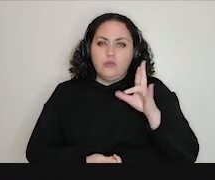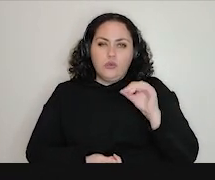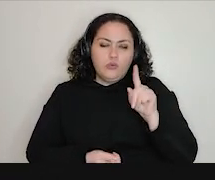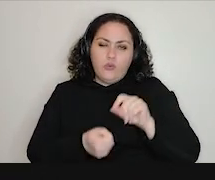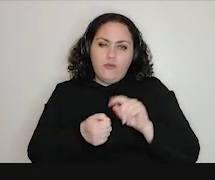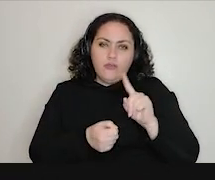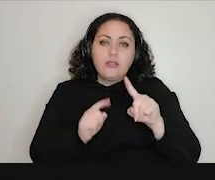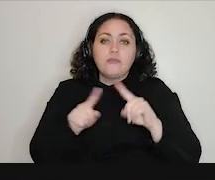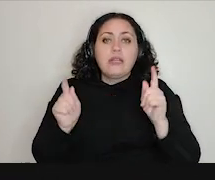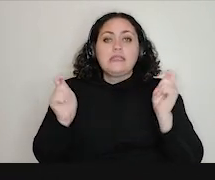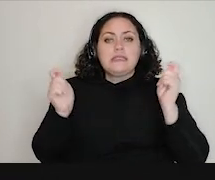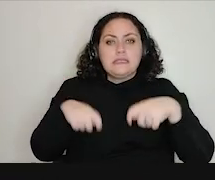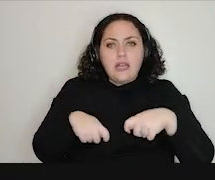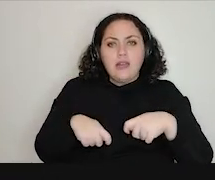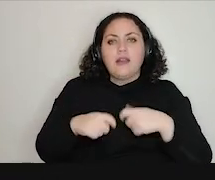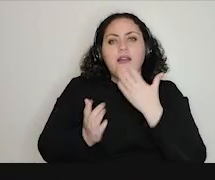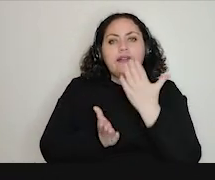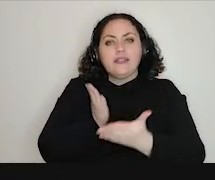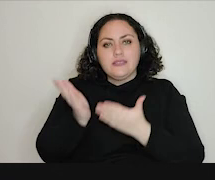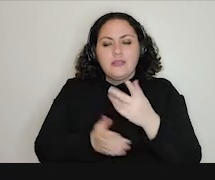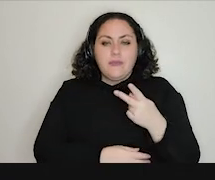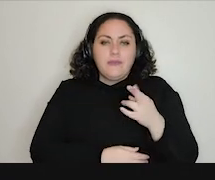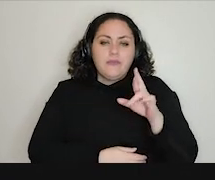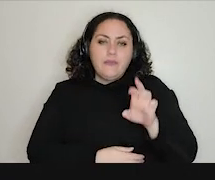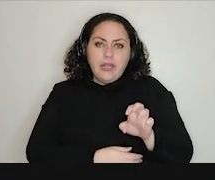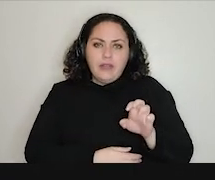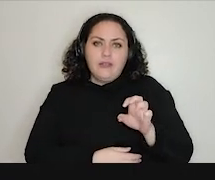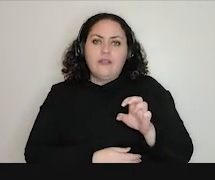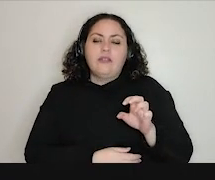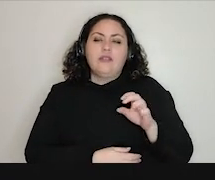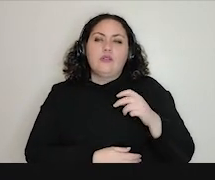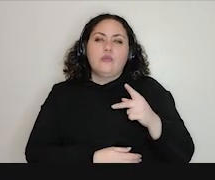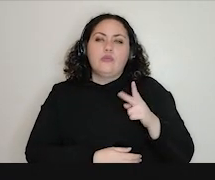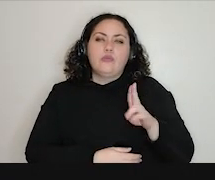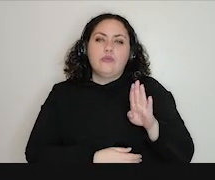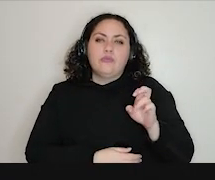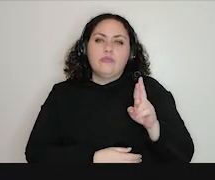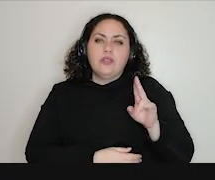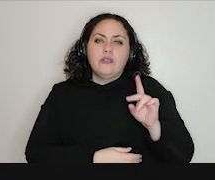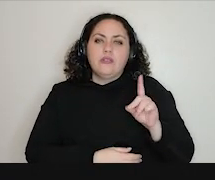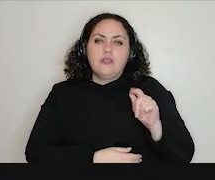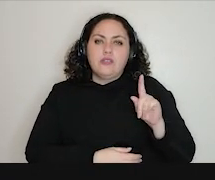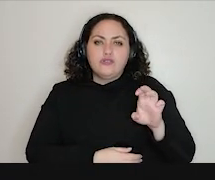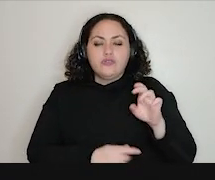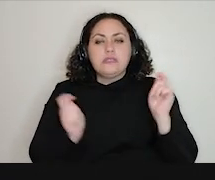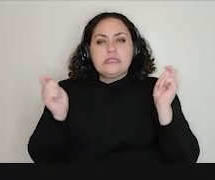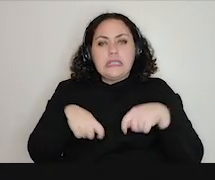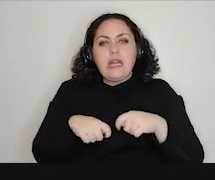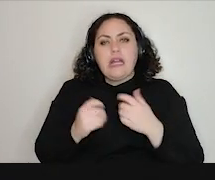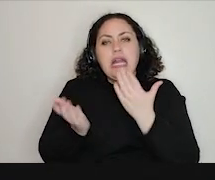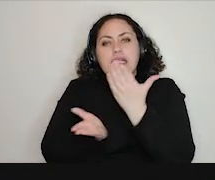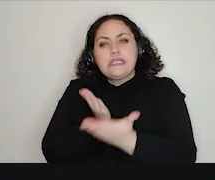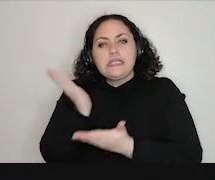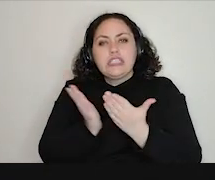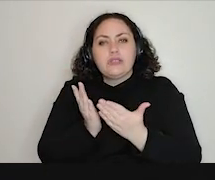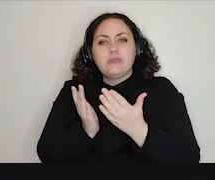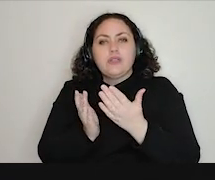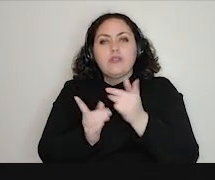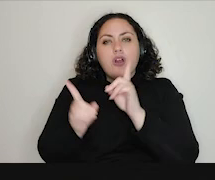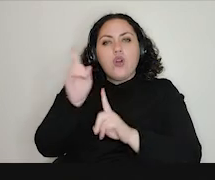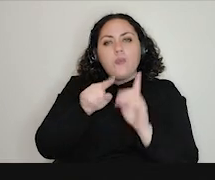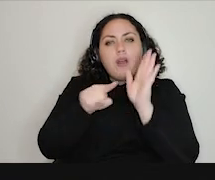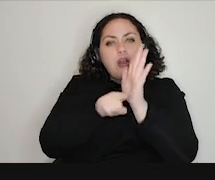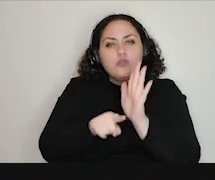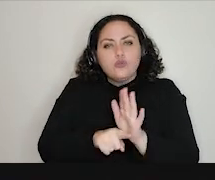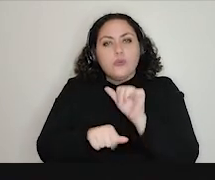puberal de Tanner 2, né, na pré-puberdade, está promovendo alguns processos de diferenciação. Mas que, basicamente, a gente